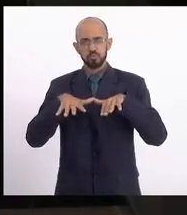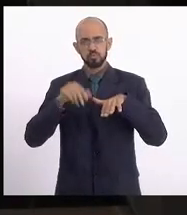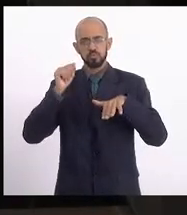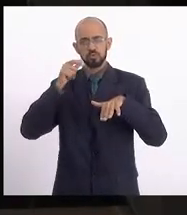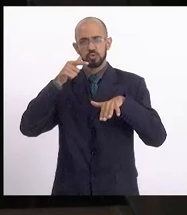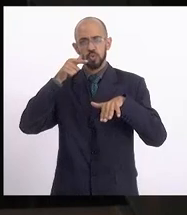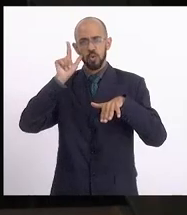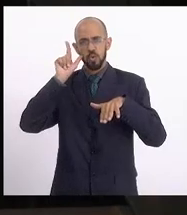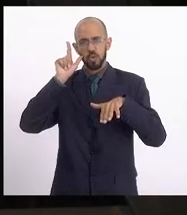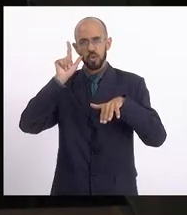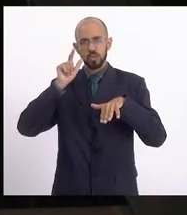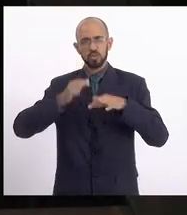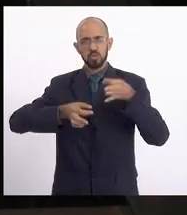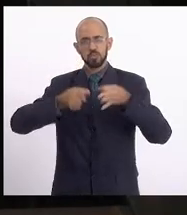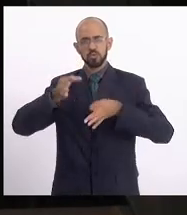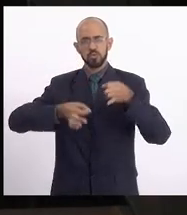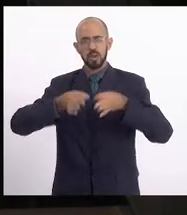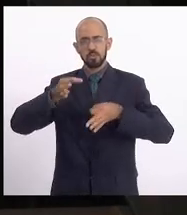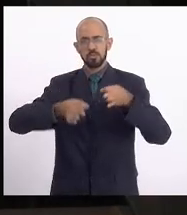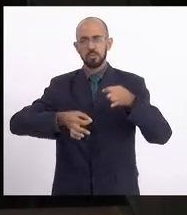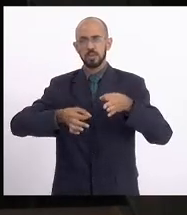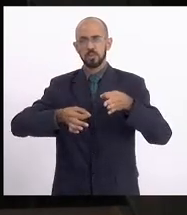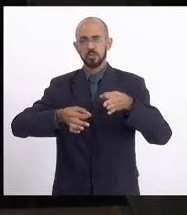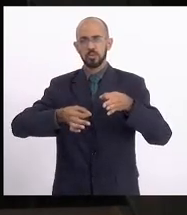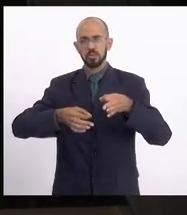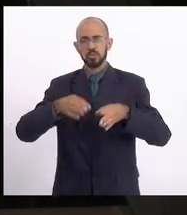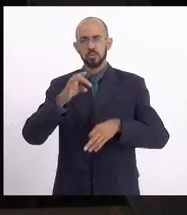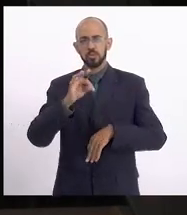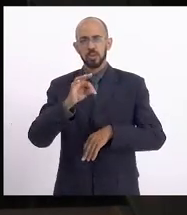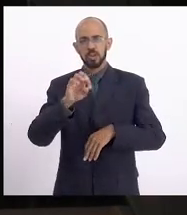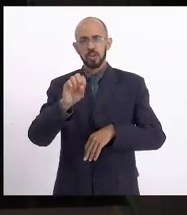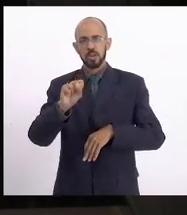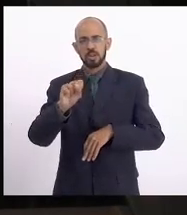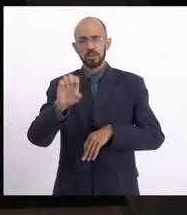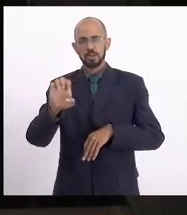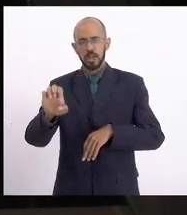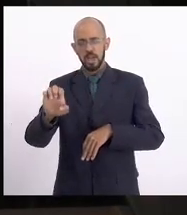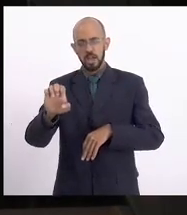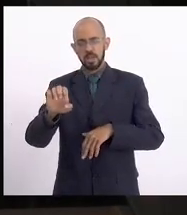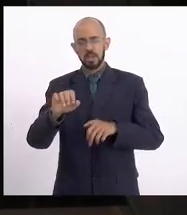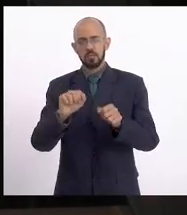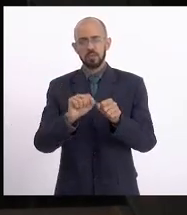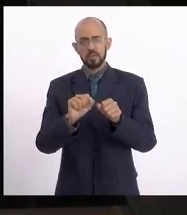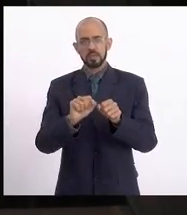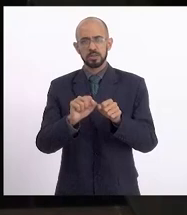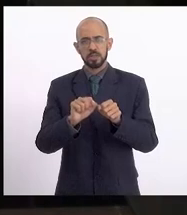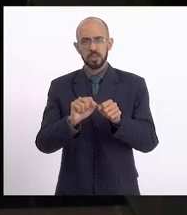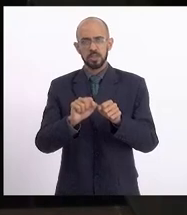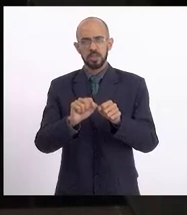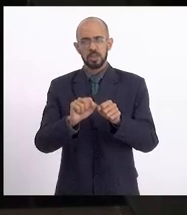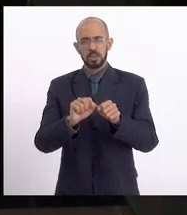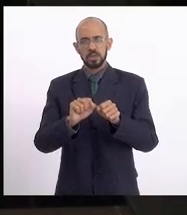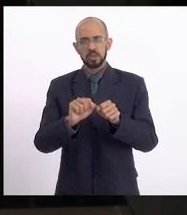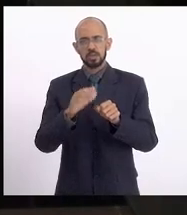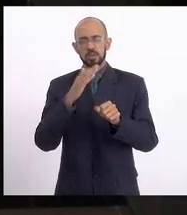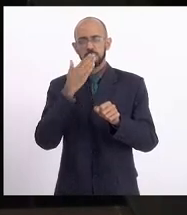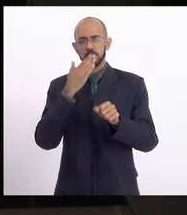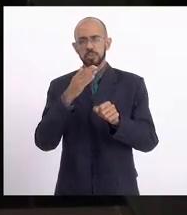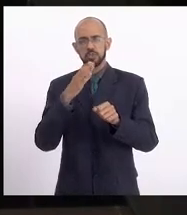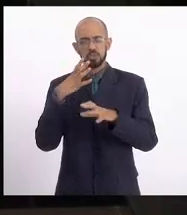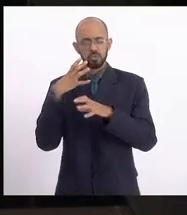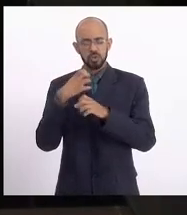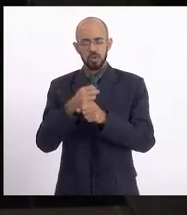julgamento que o Tribunal Superior Eleitoral iria fazer do recurso